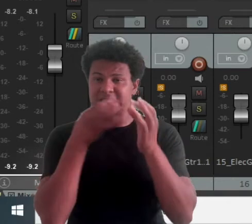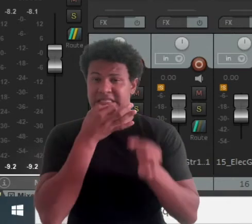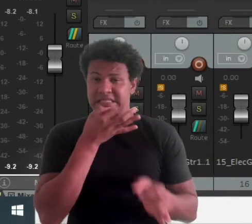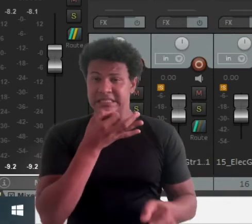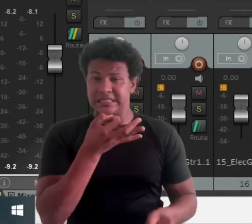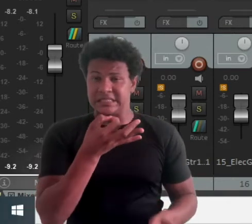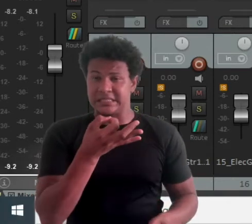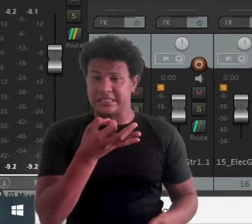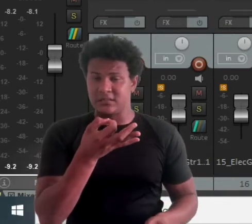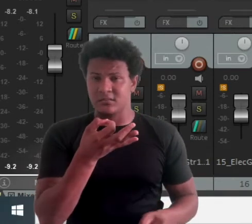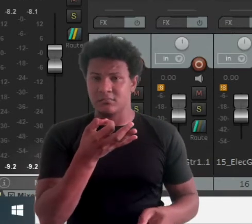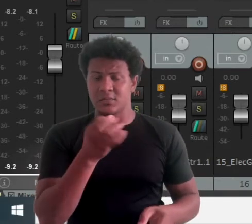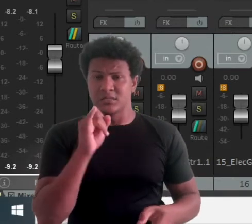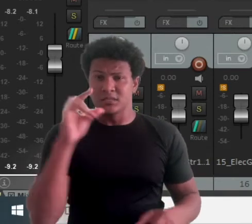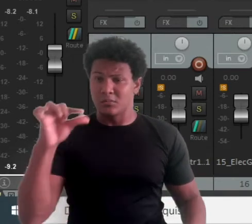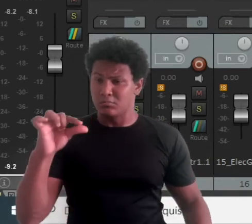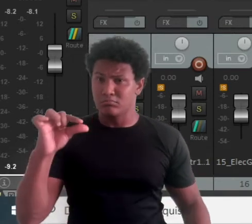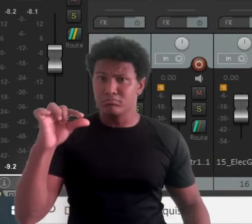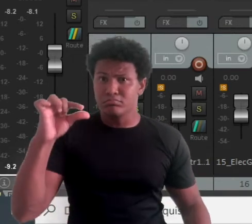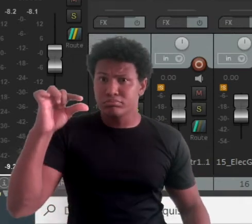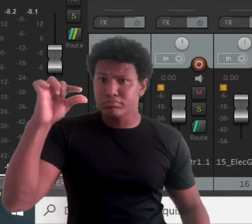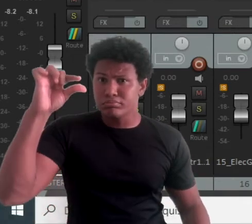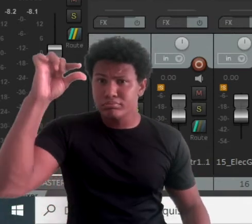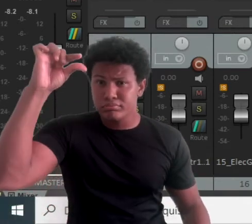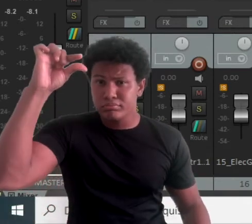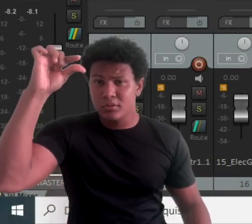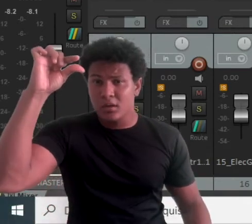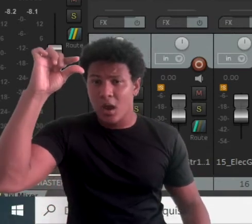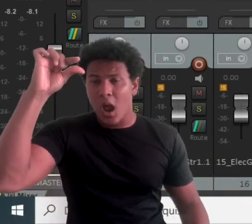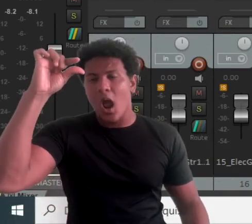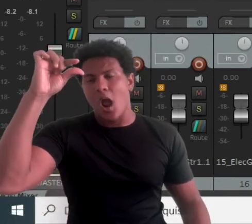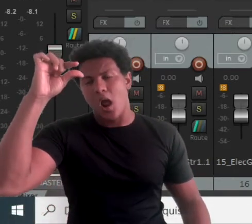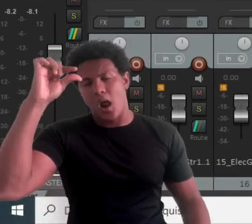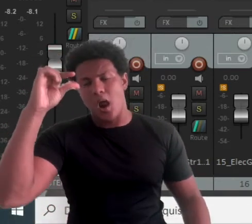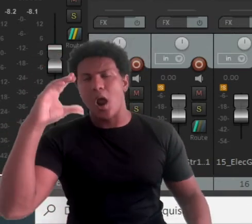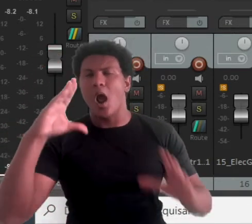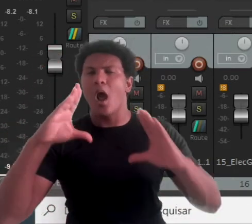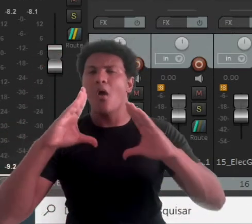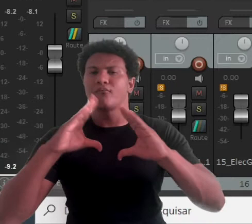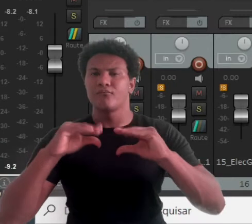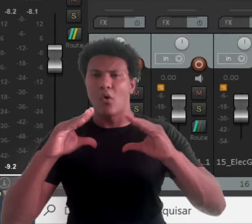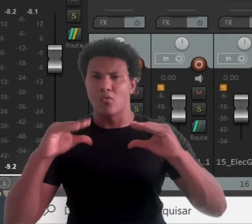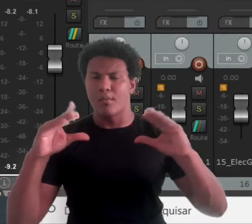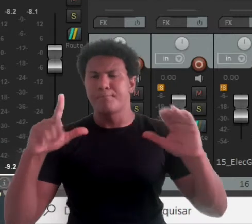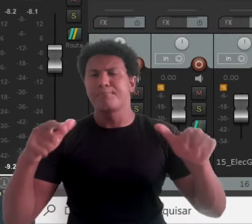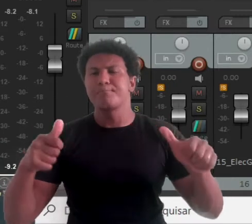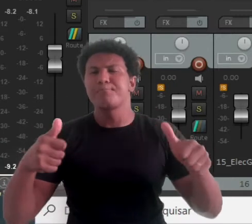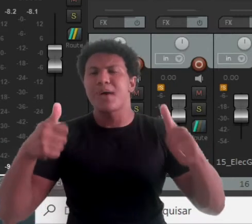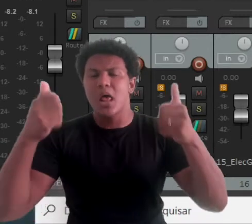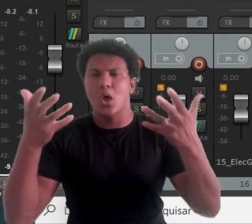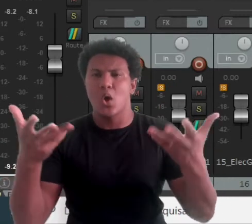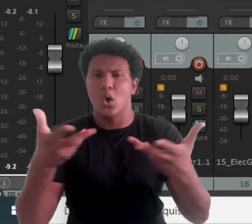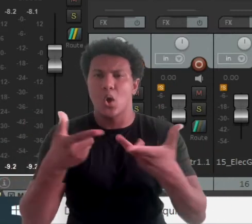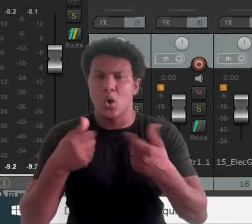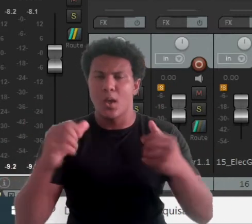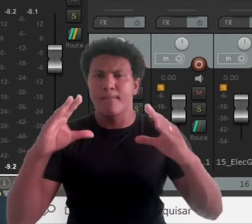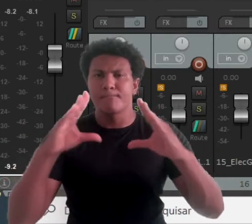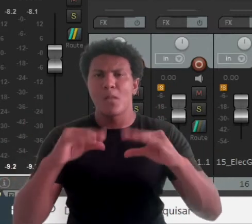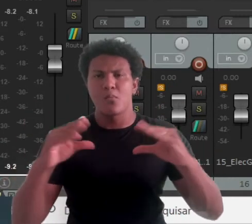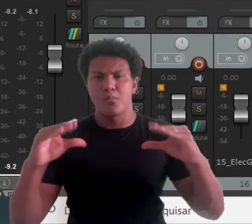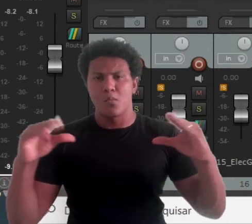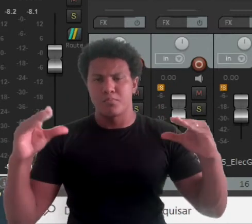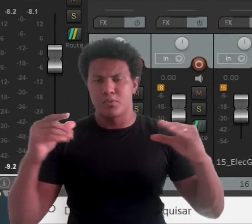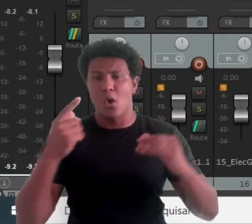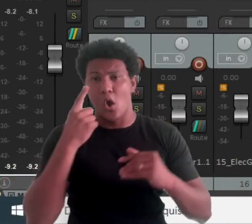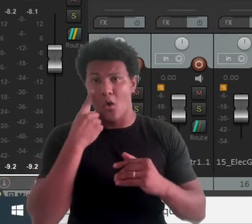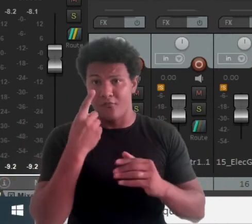né? O som um pouquinho mais, menos prato, menos caixa, e eu vou mostrar isso para vocês. Eu vou exagerar, certo? E